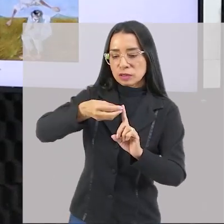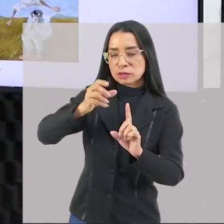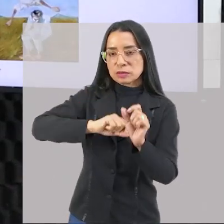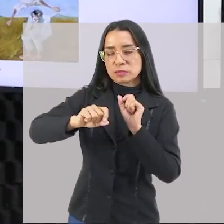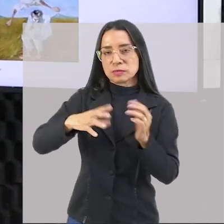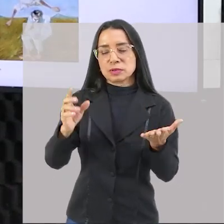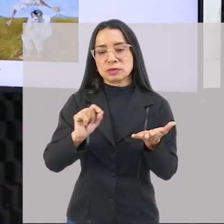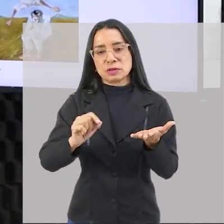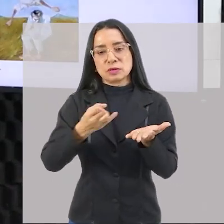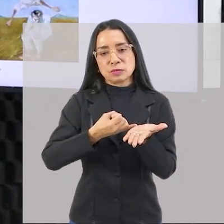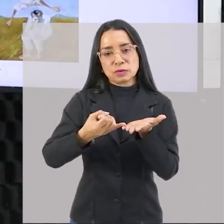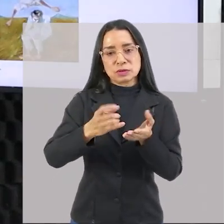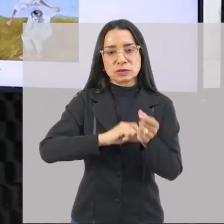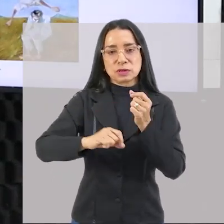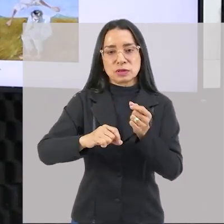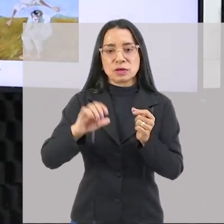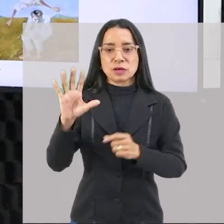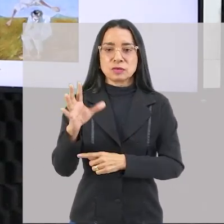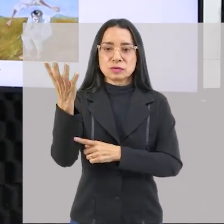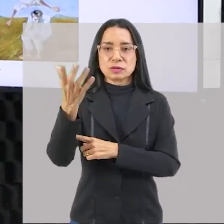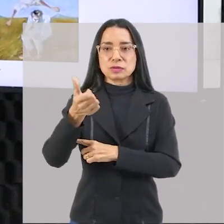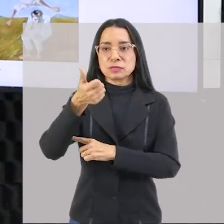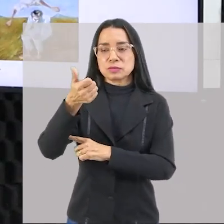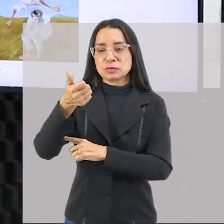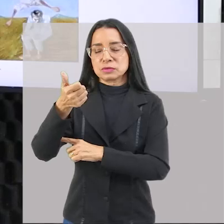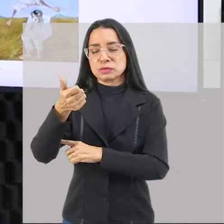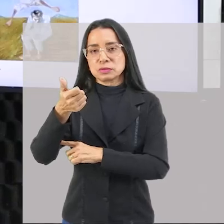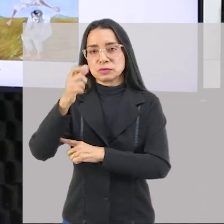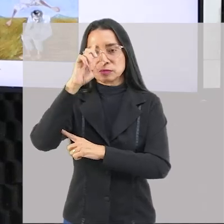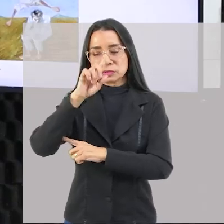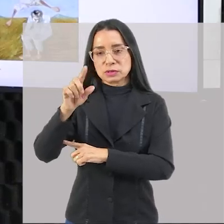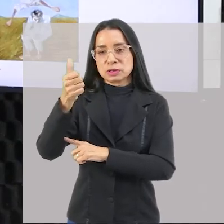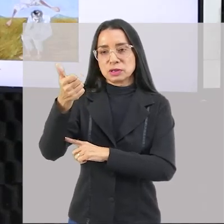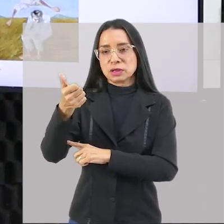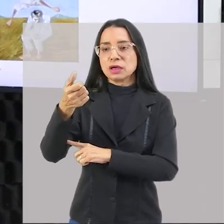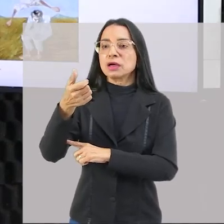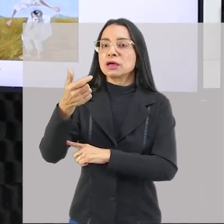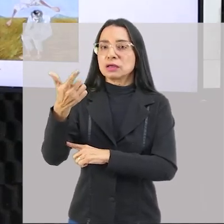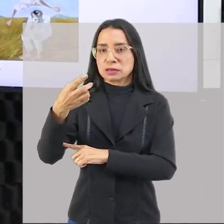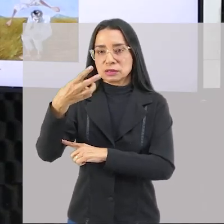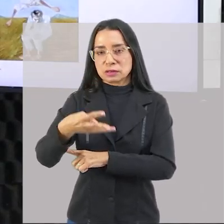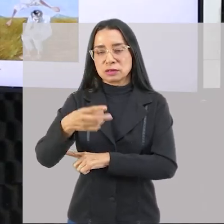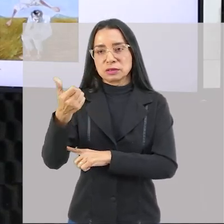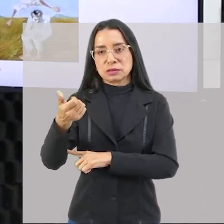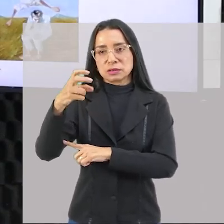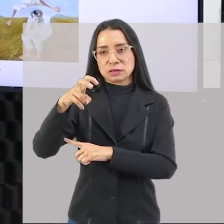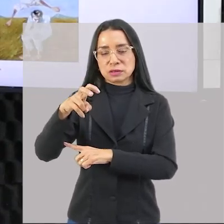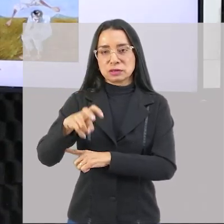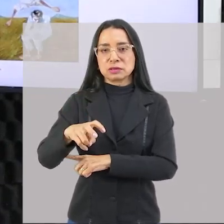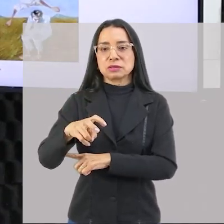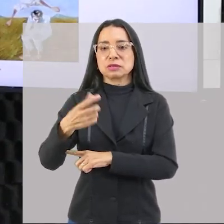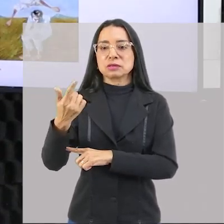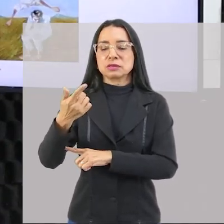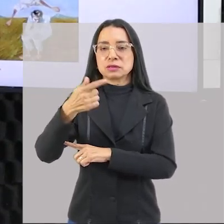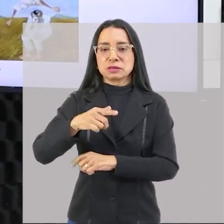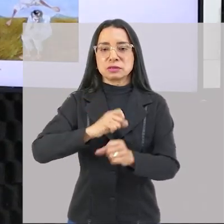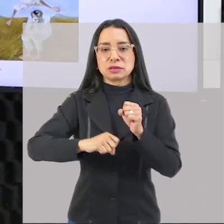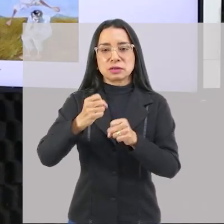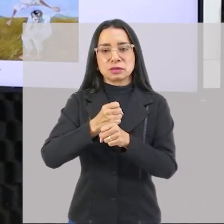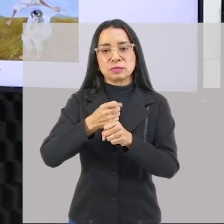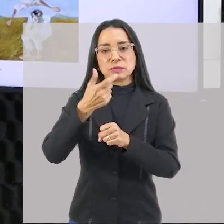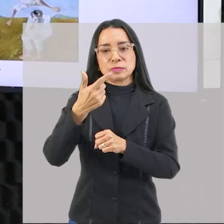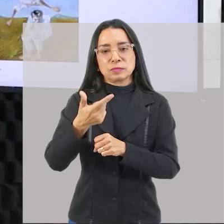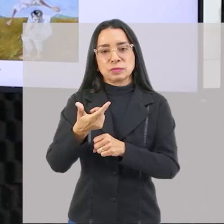que aconteceu nos dias 15, 17 e 13, 15 e 17 de fevereiro de 1922. Fez até 2 anos